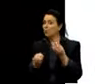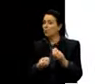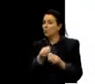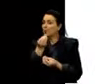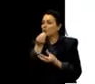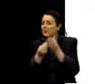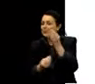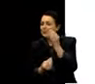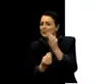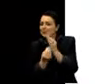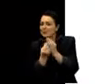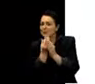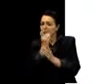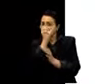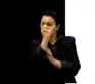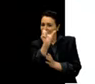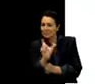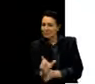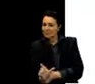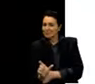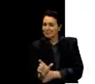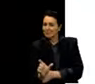indivíduo.